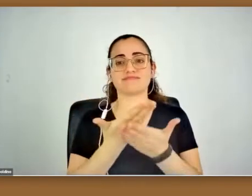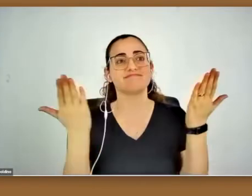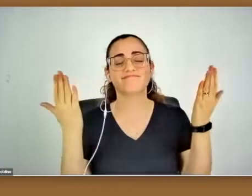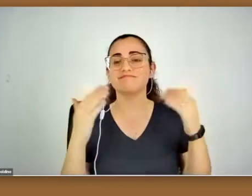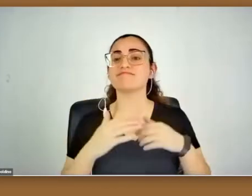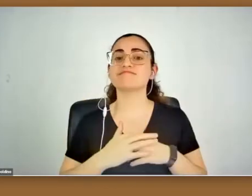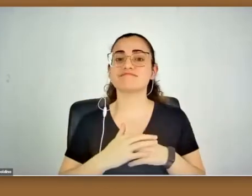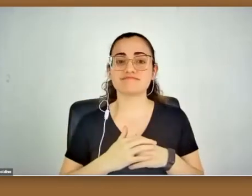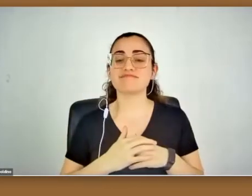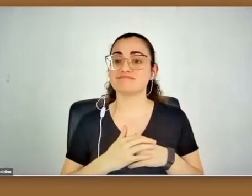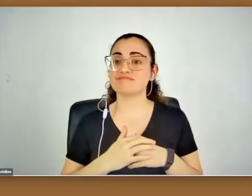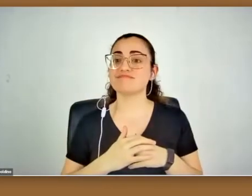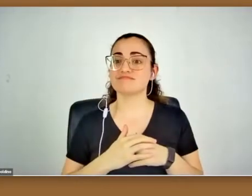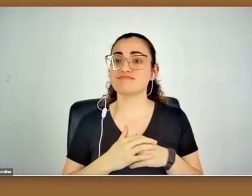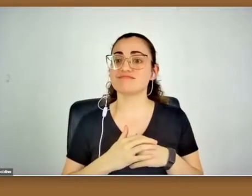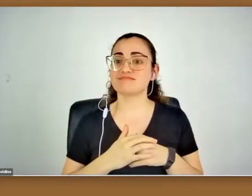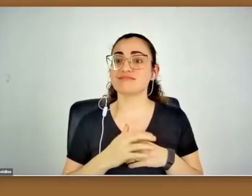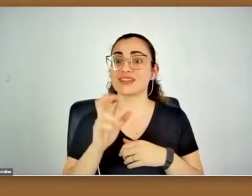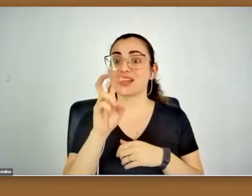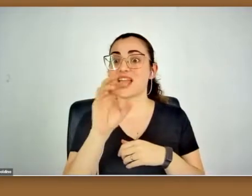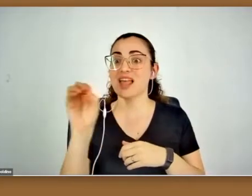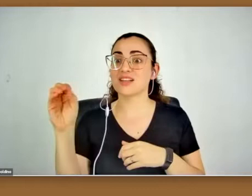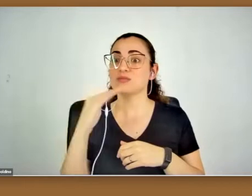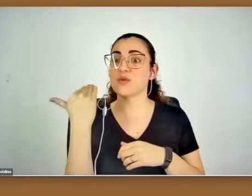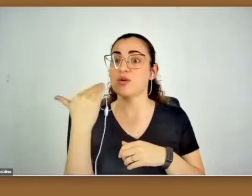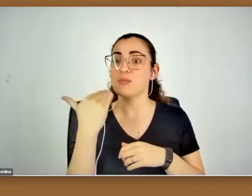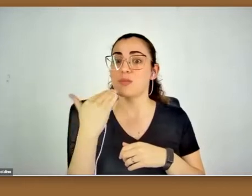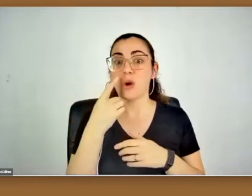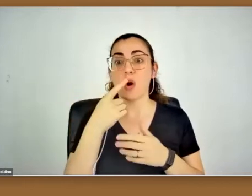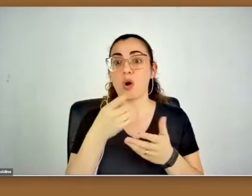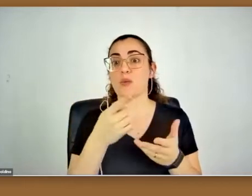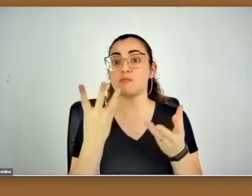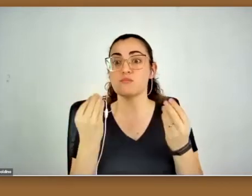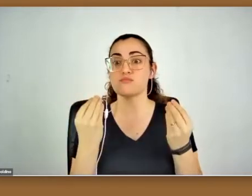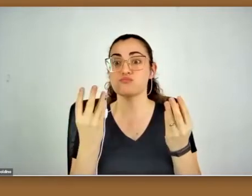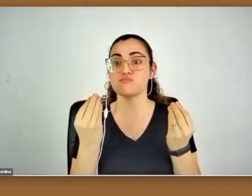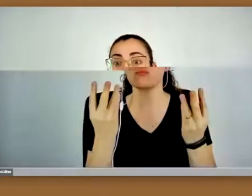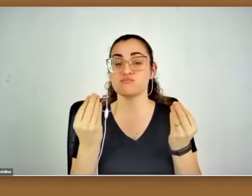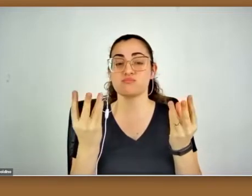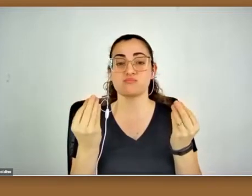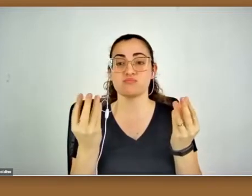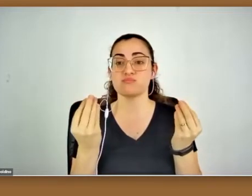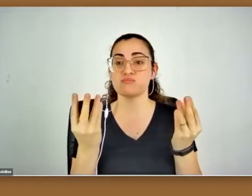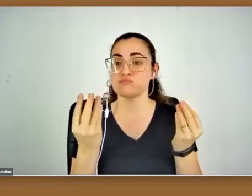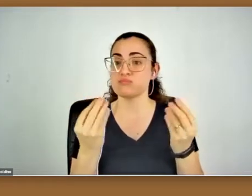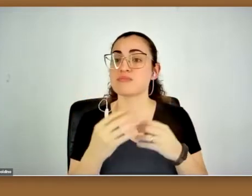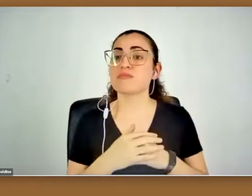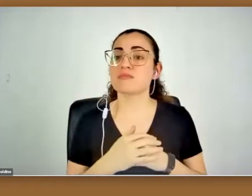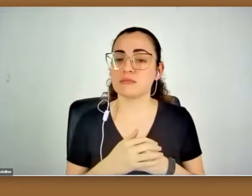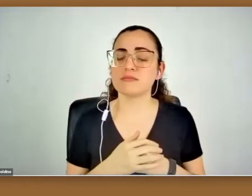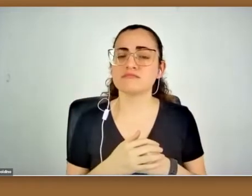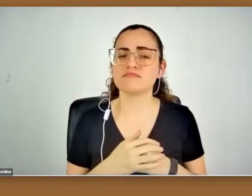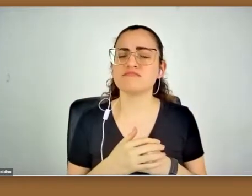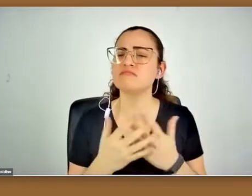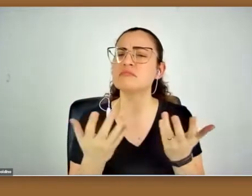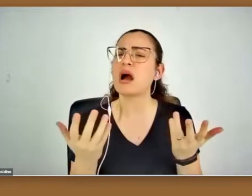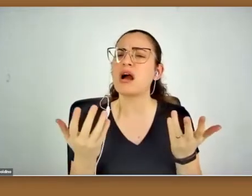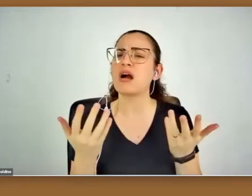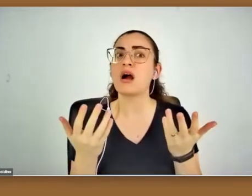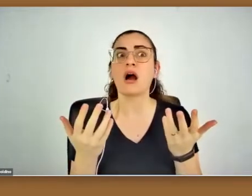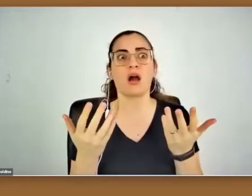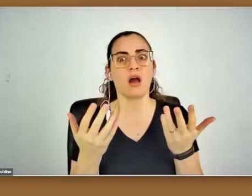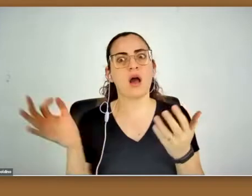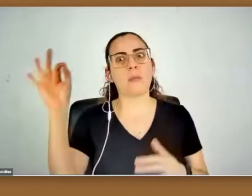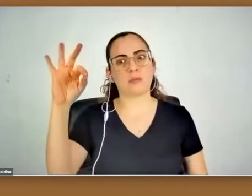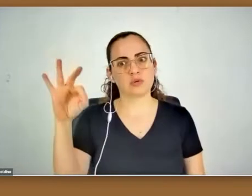os outros, né? Os humanos em segundo lugar. Isso acontece não porque o mosquito ele é ruim, né? Ele